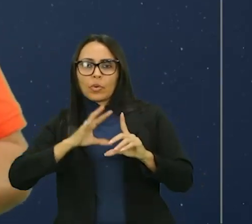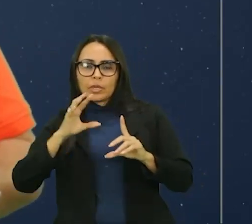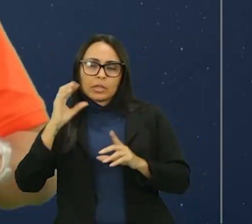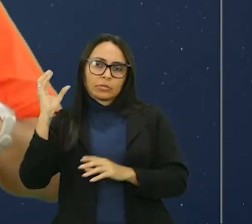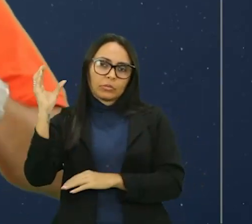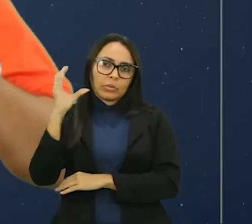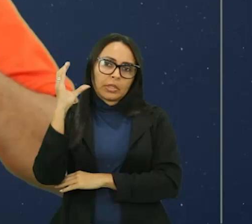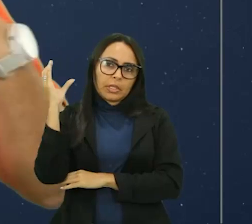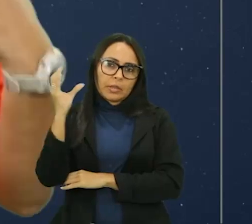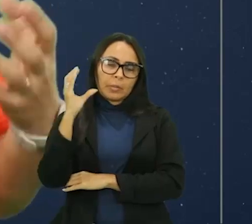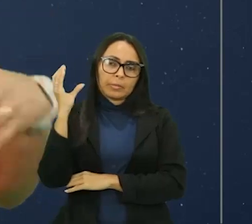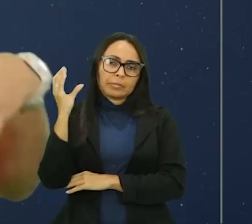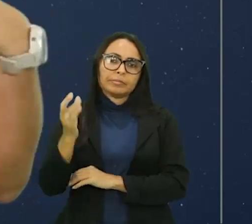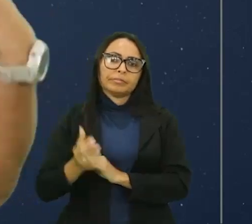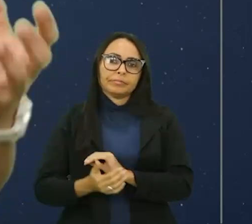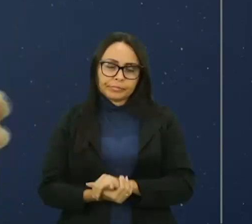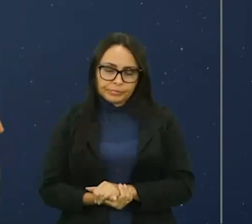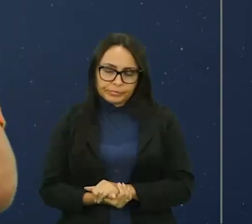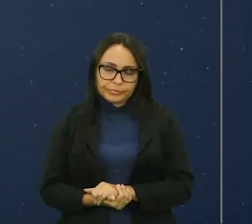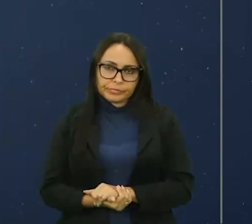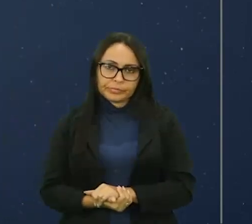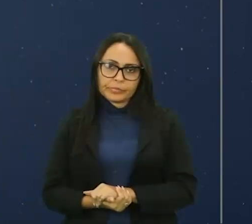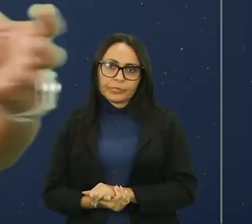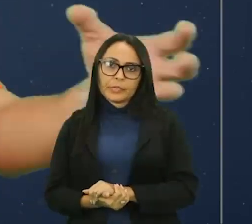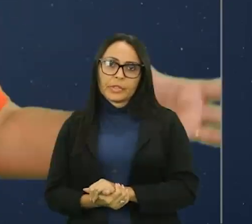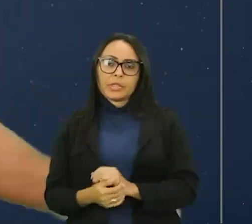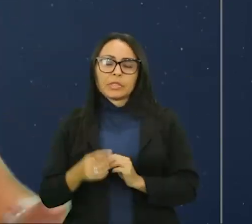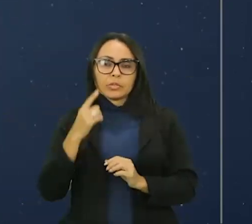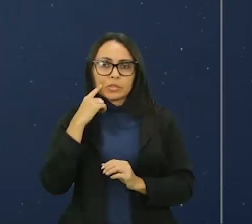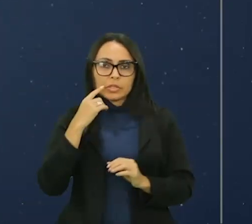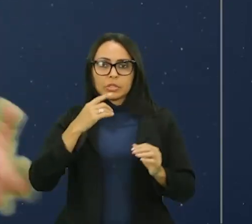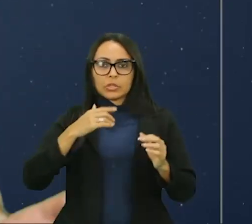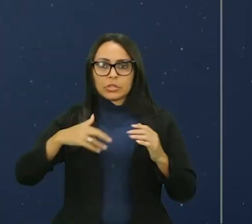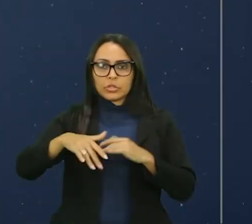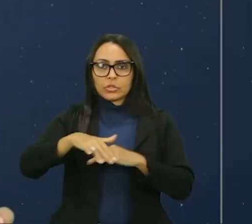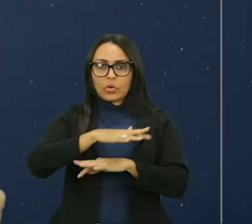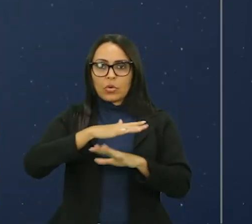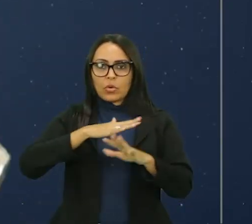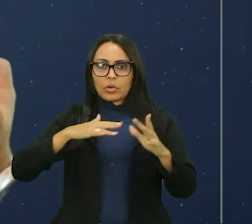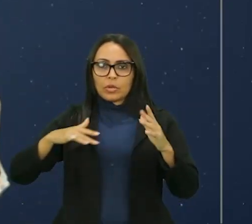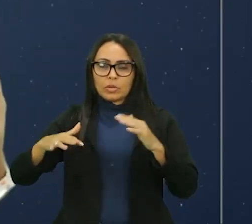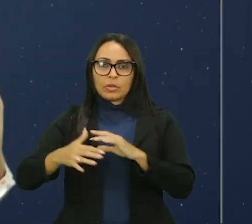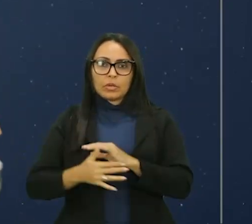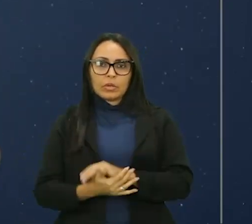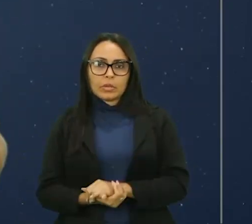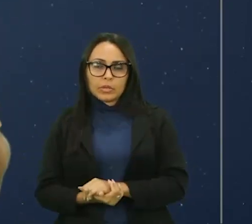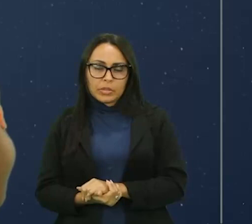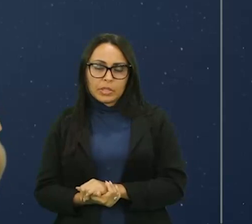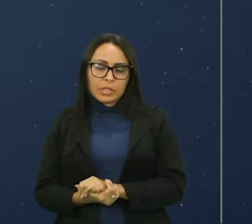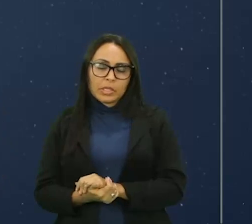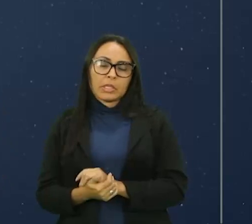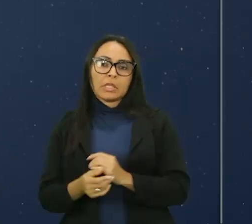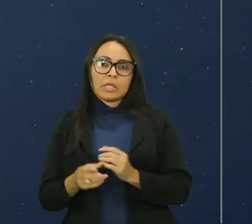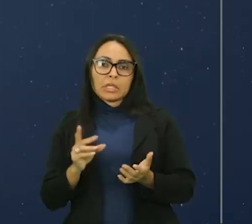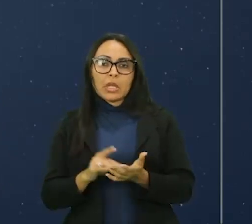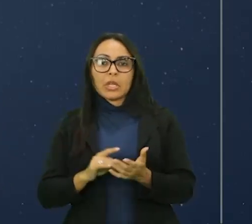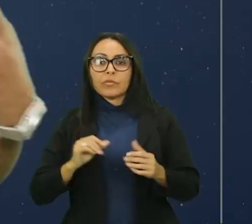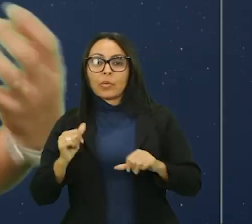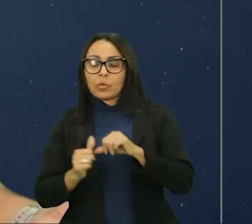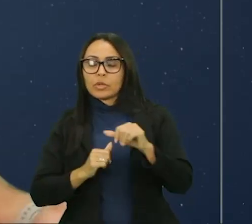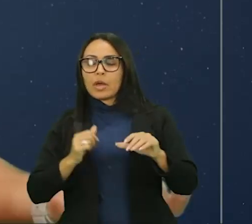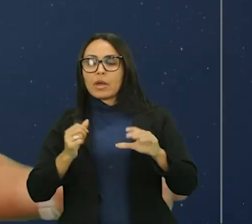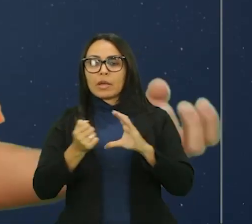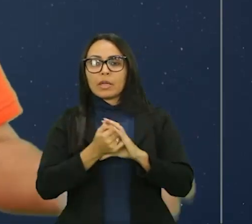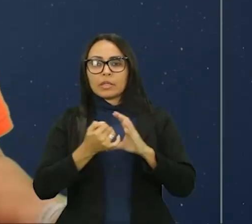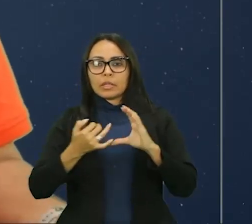As massas de ar são blocos de ar que se deslocam de um lugar para outro. E aí, obviamente, elas vão mudar a característica